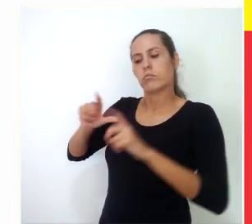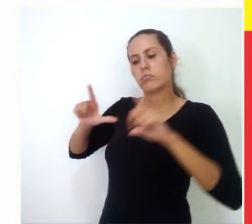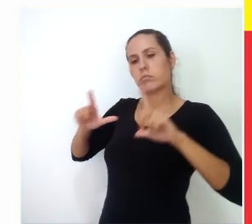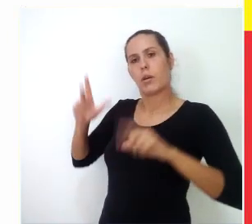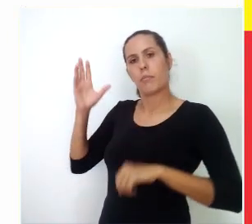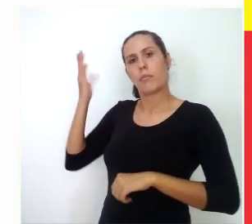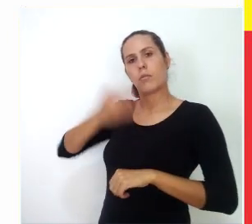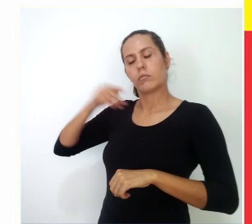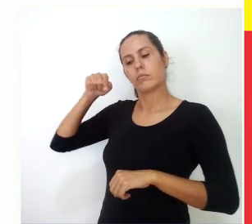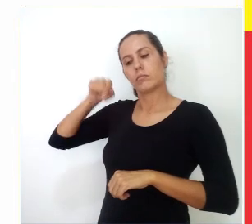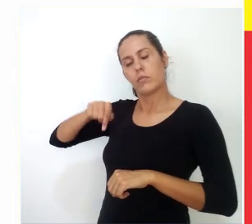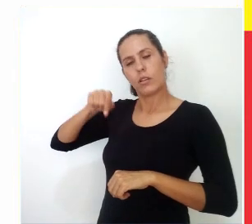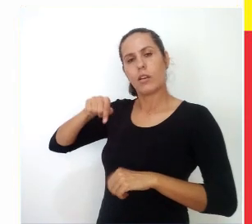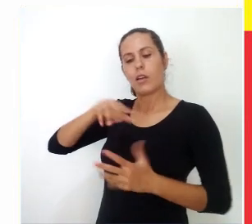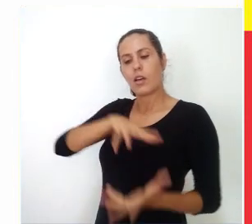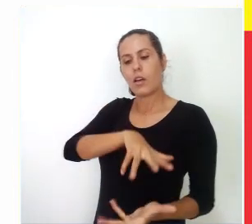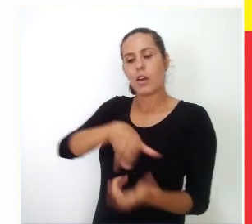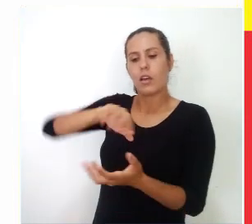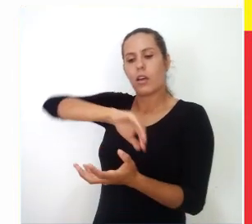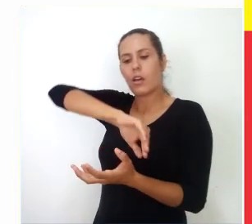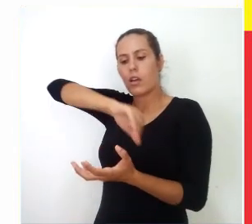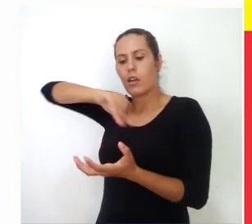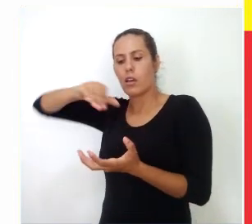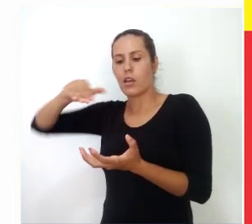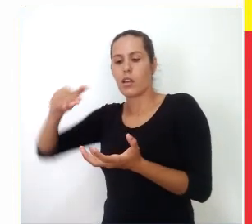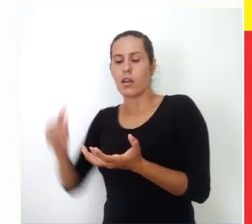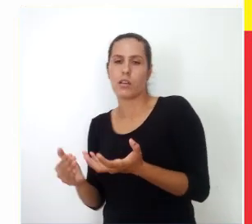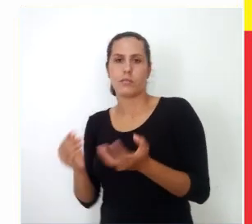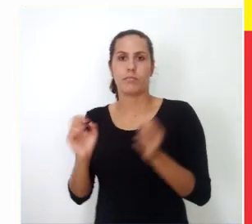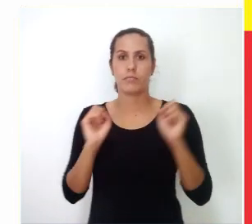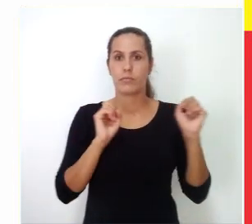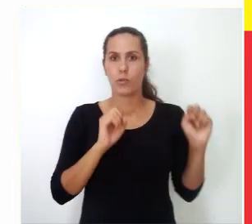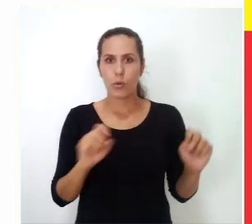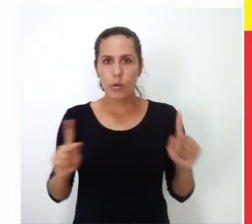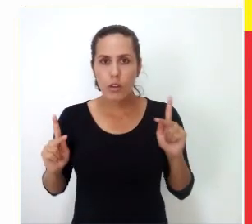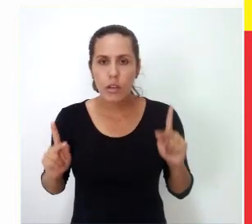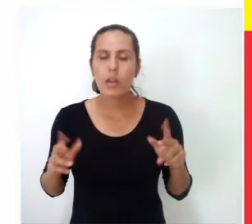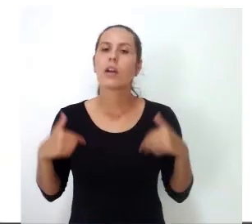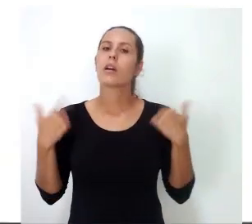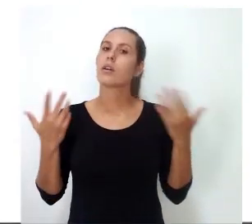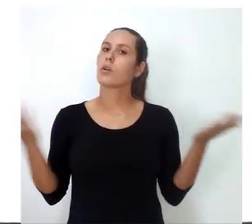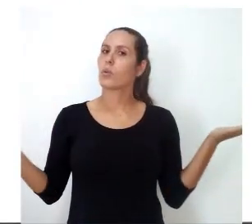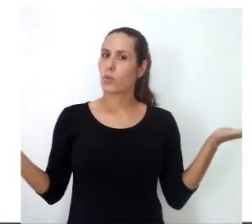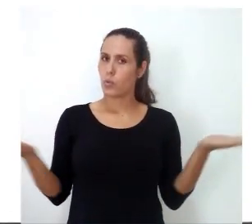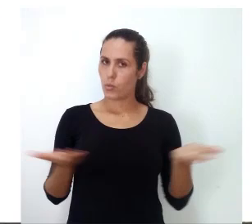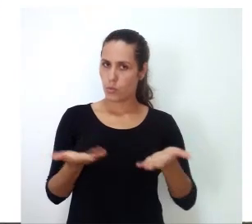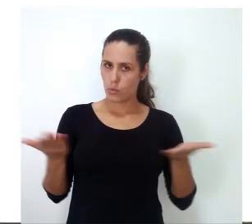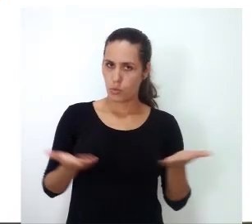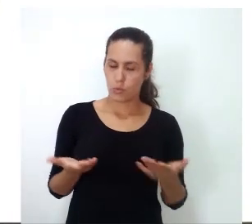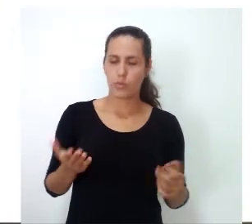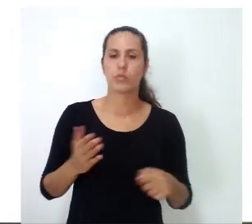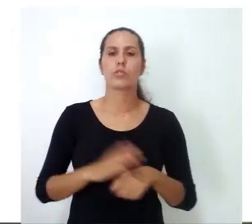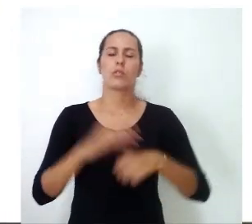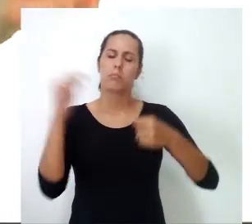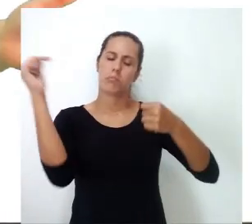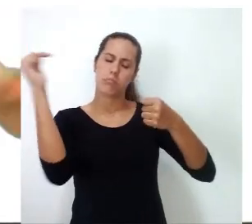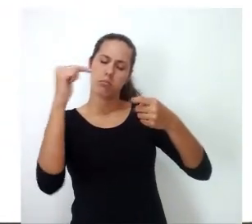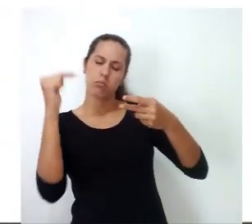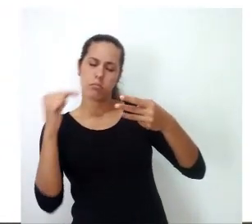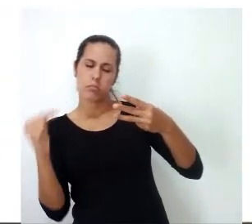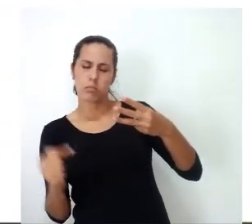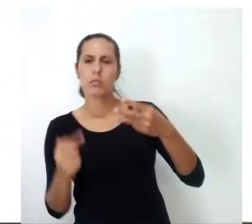num formato circular, ok? Então hoje eu dei mais do que